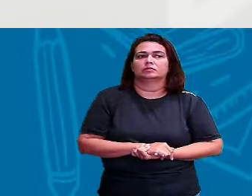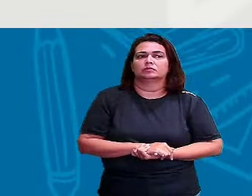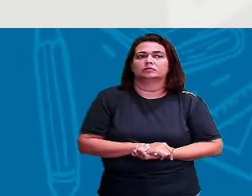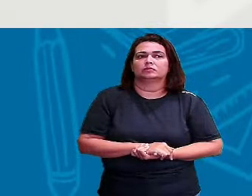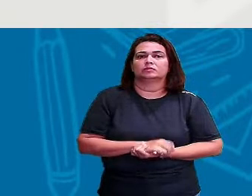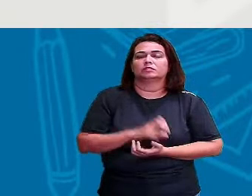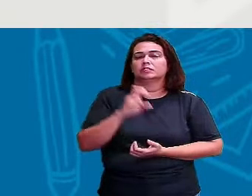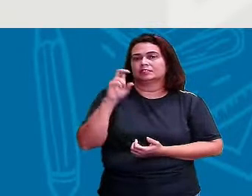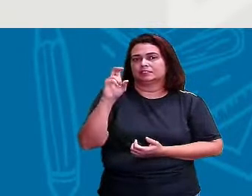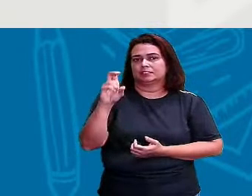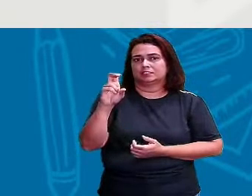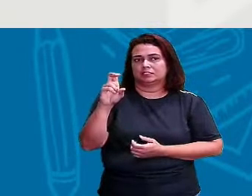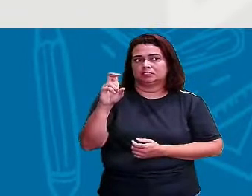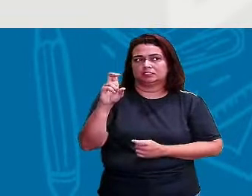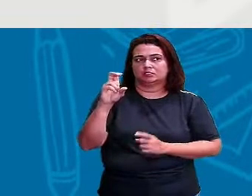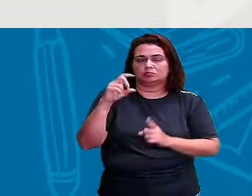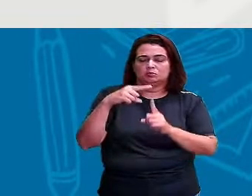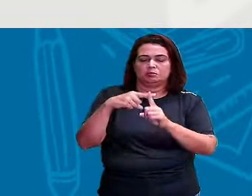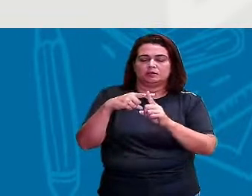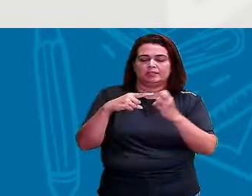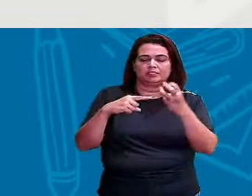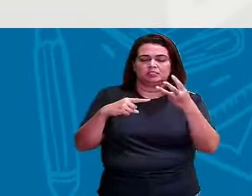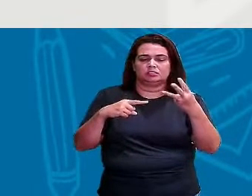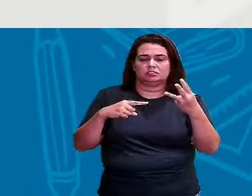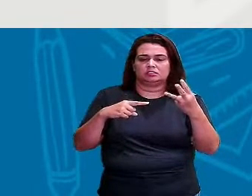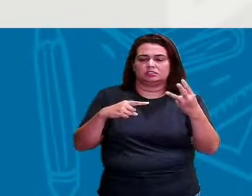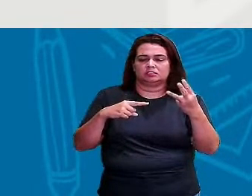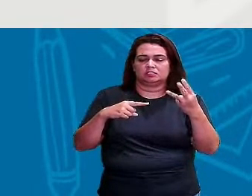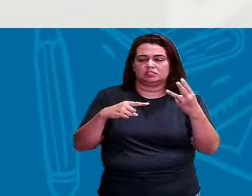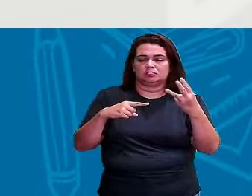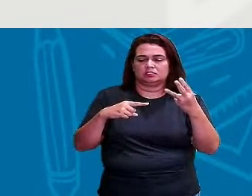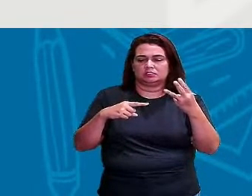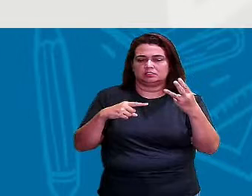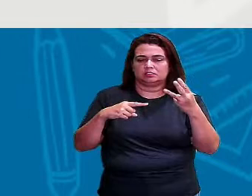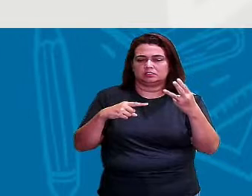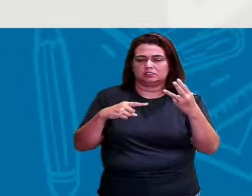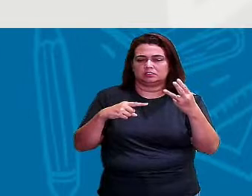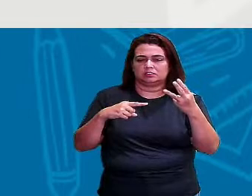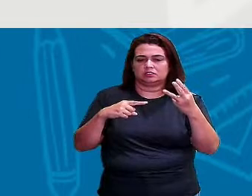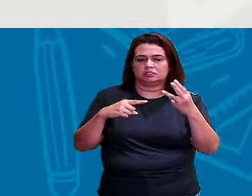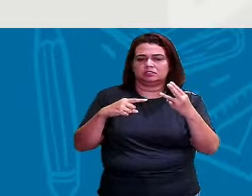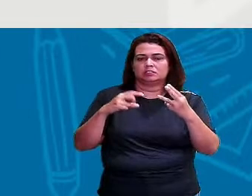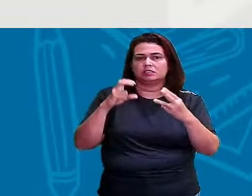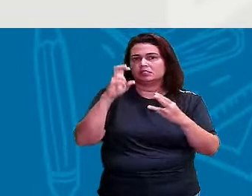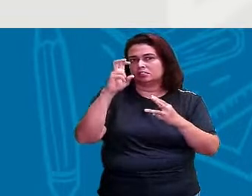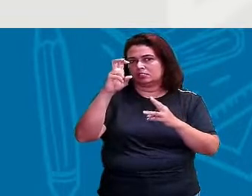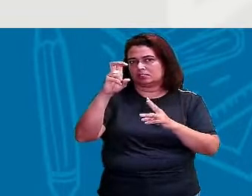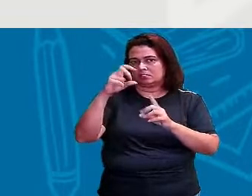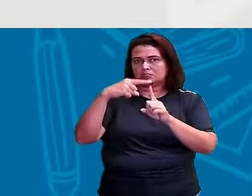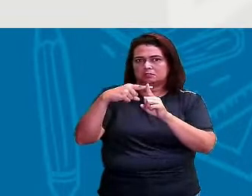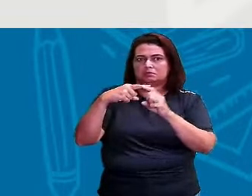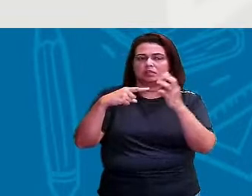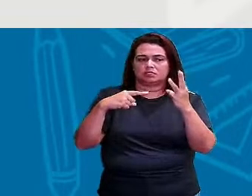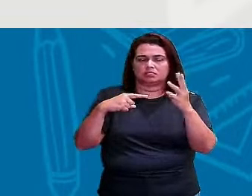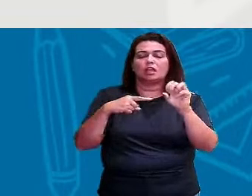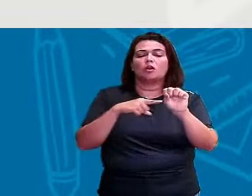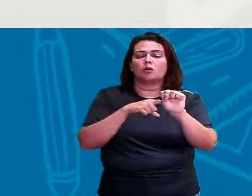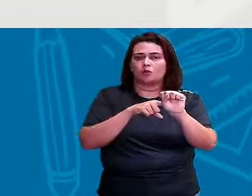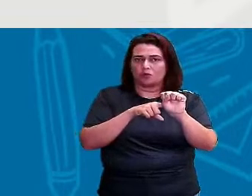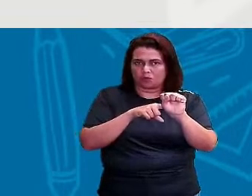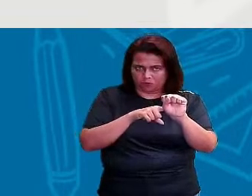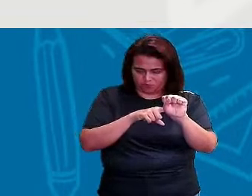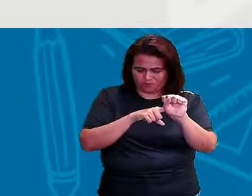Número 5 e o número 3. 5 mais 3, 8. Olha aí, hein? Peguei